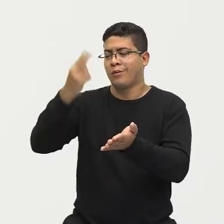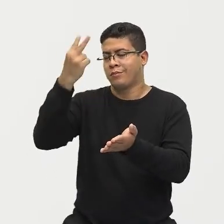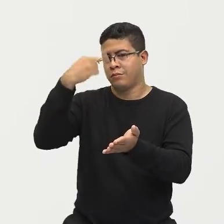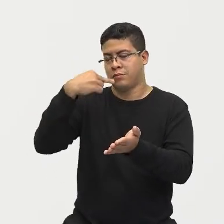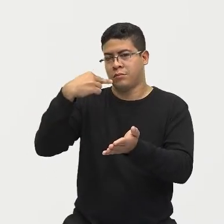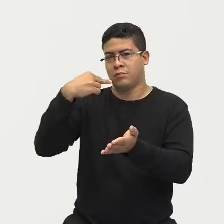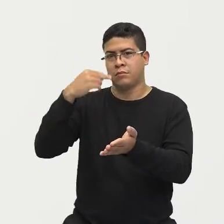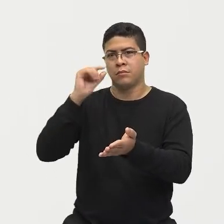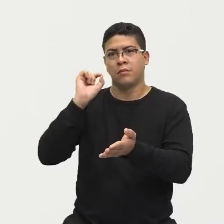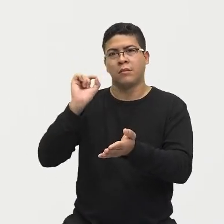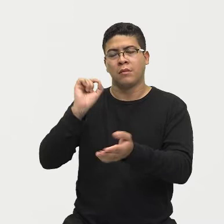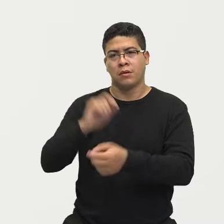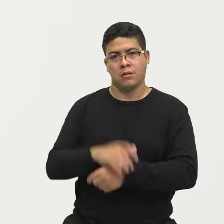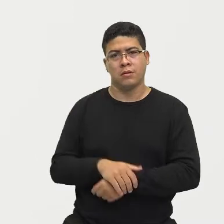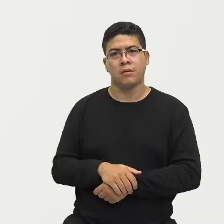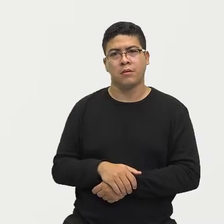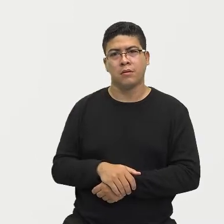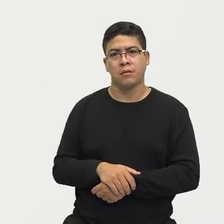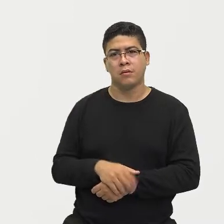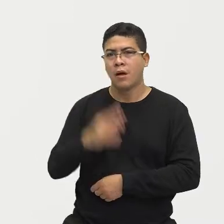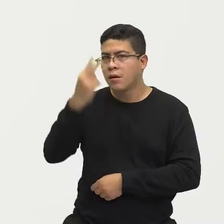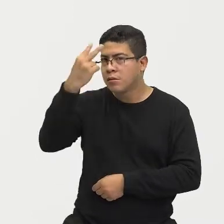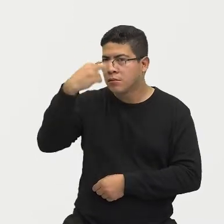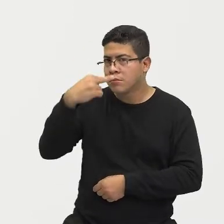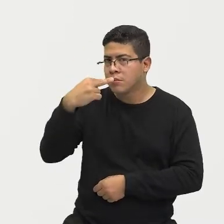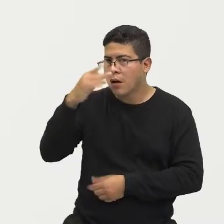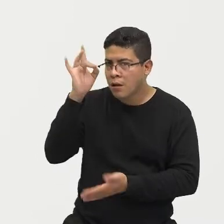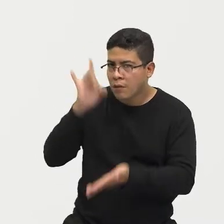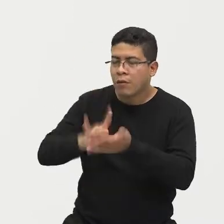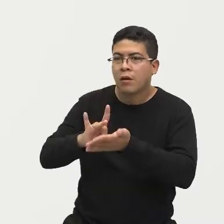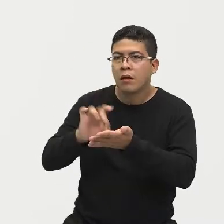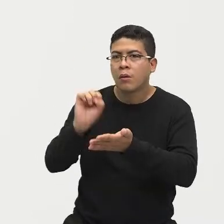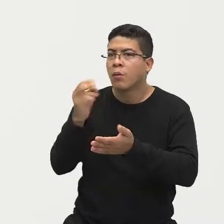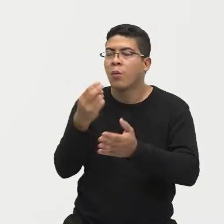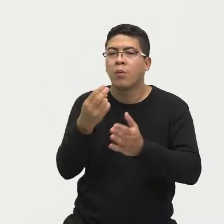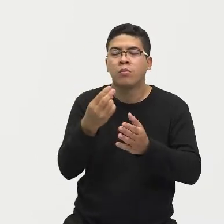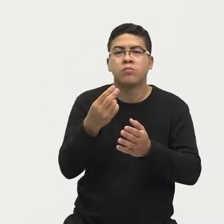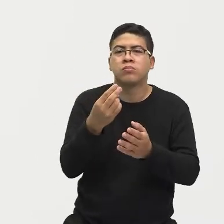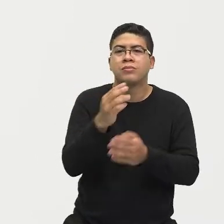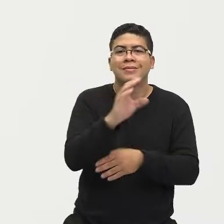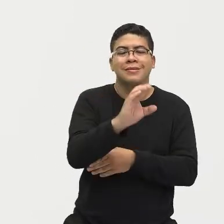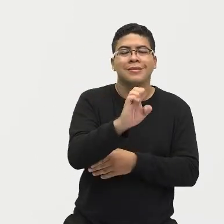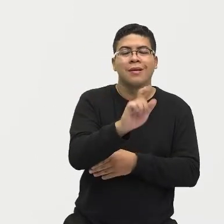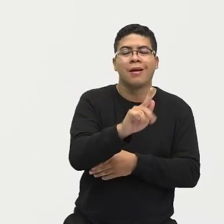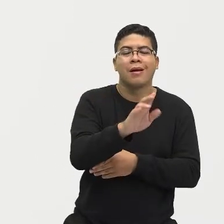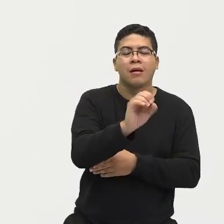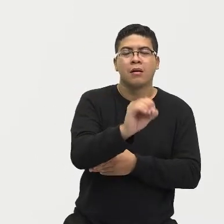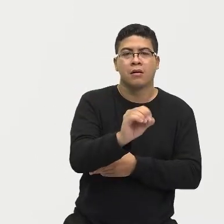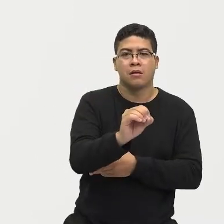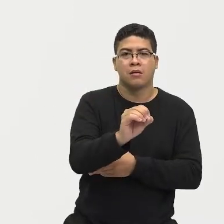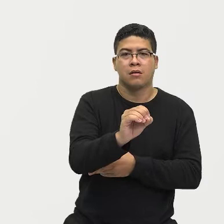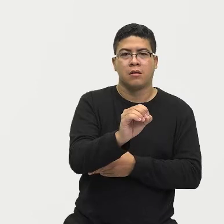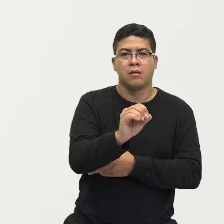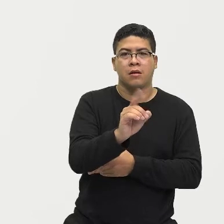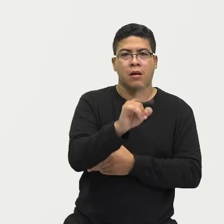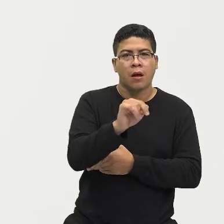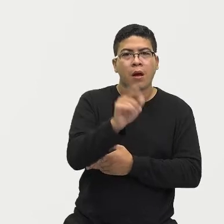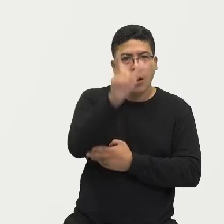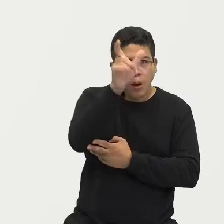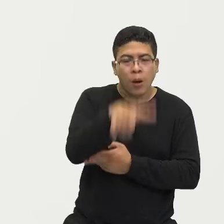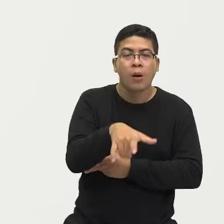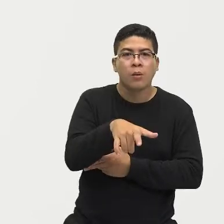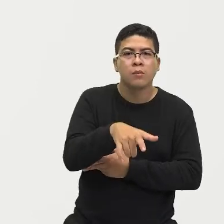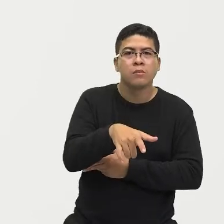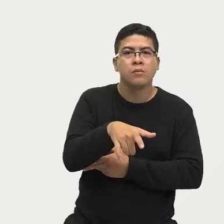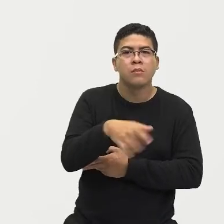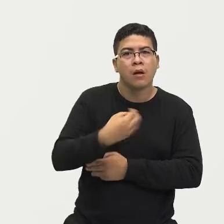acha? Você acha que cego aqui é uma característica ou ele é um ser?